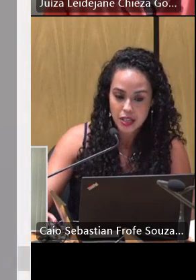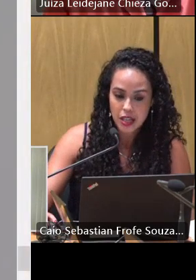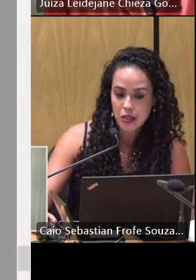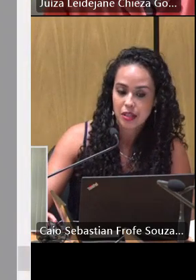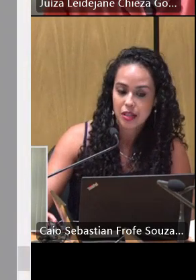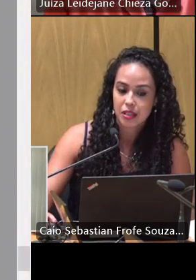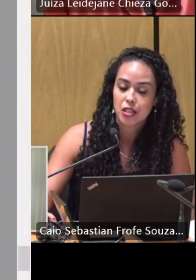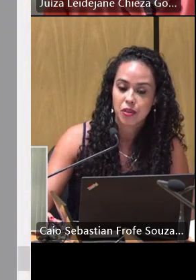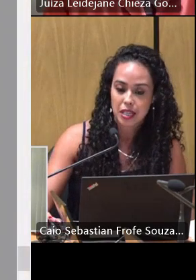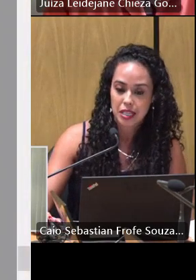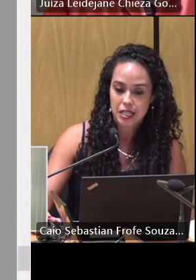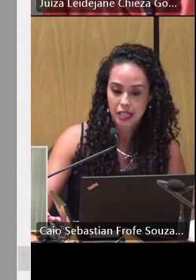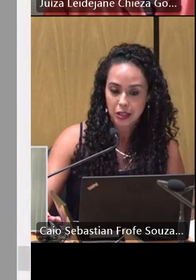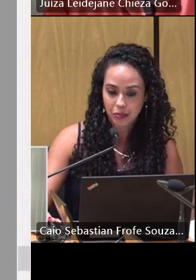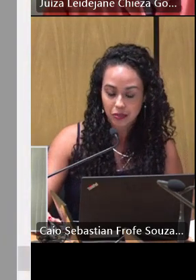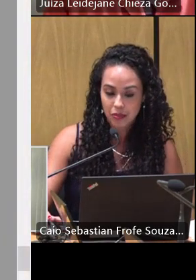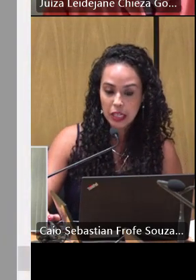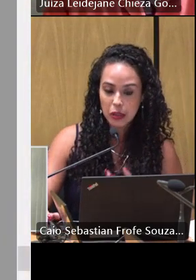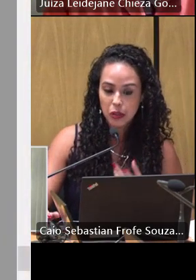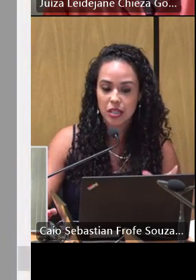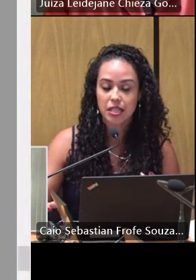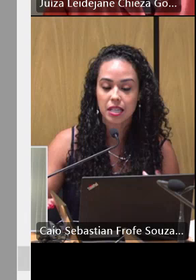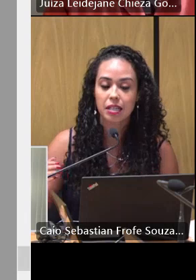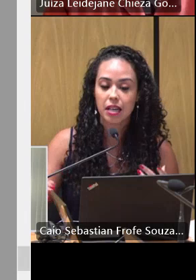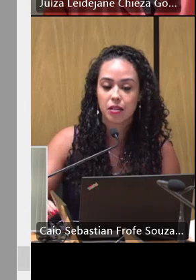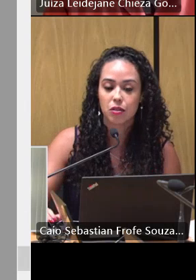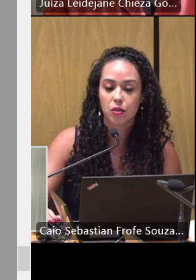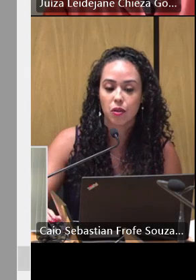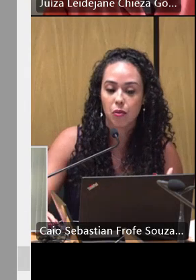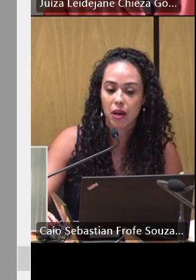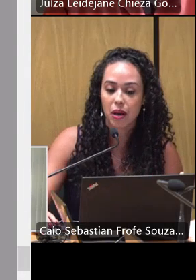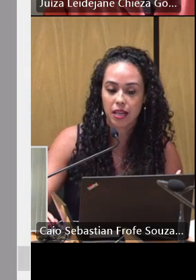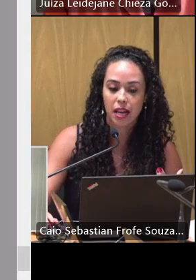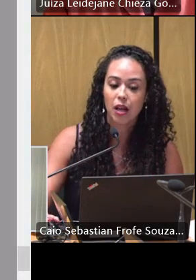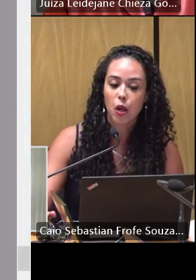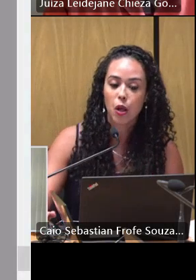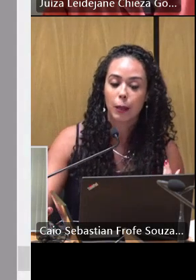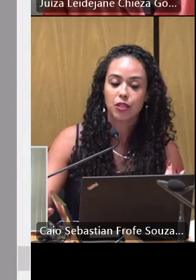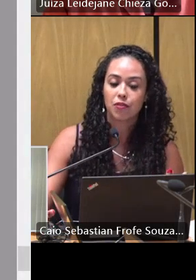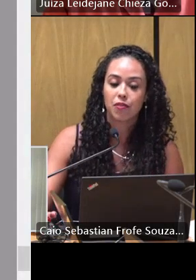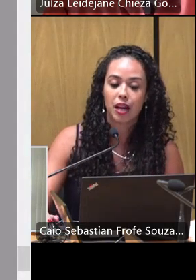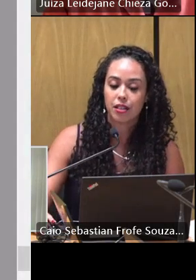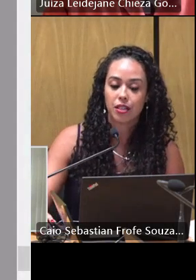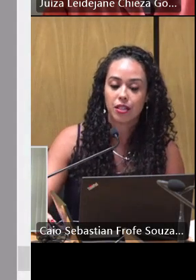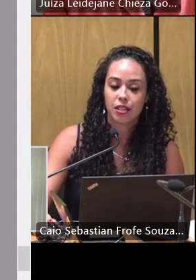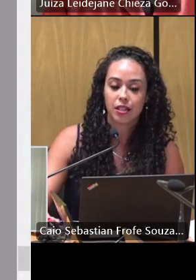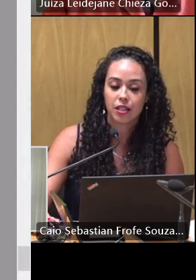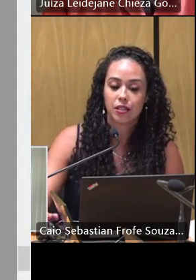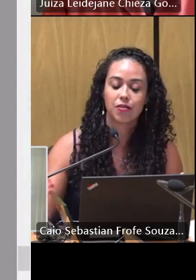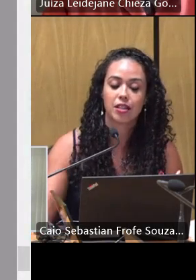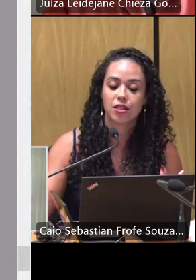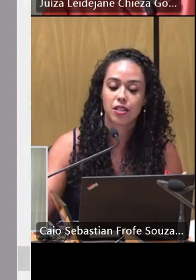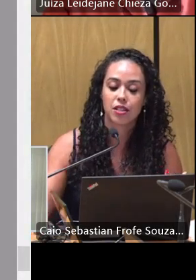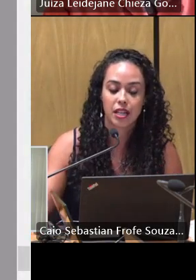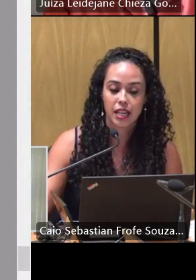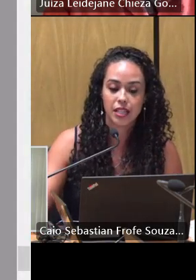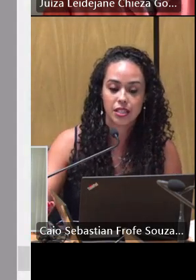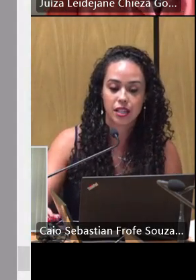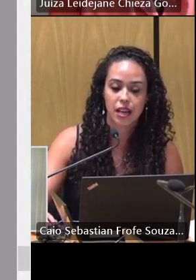Janeiro 53,6 e todas essas intersecções vão passar por diversas diversas